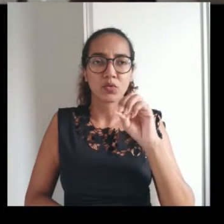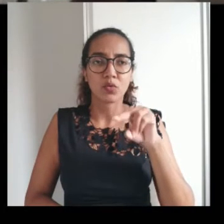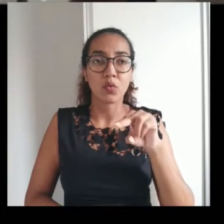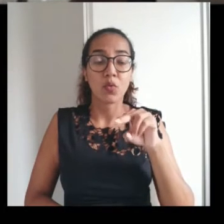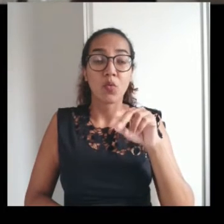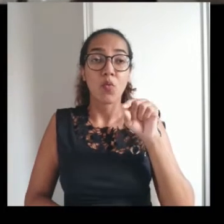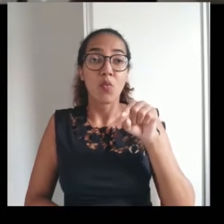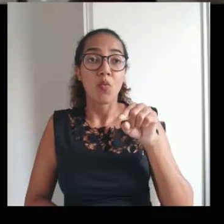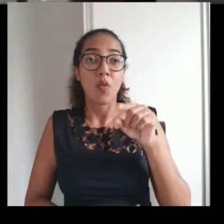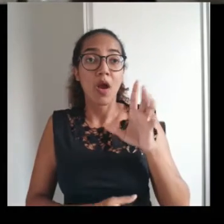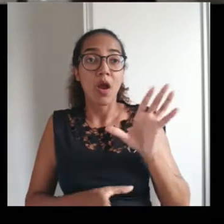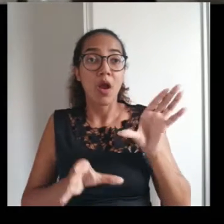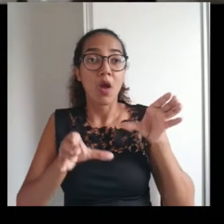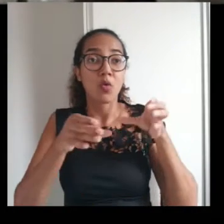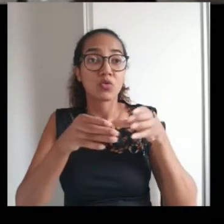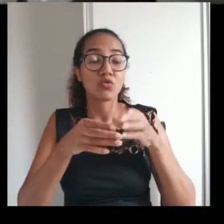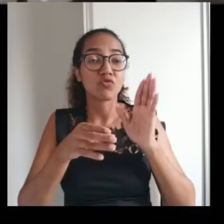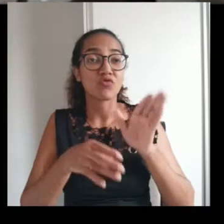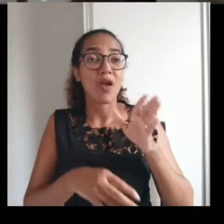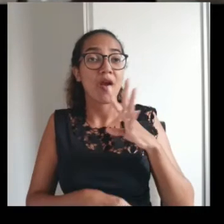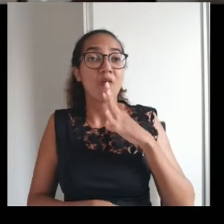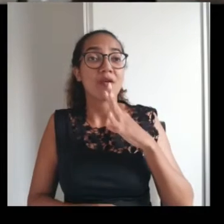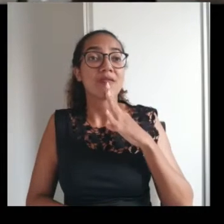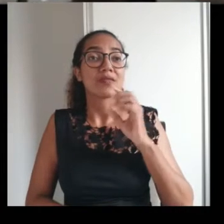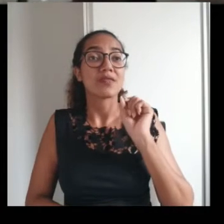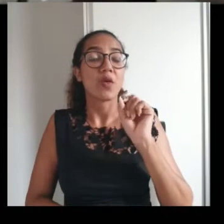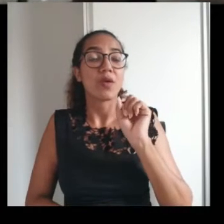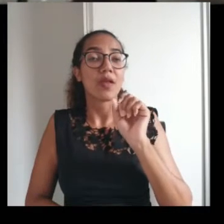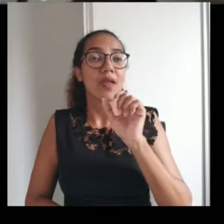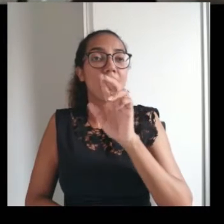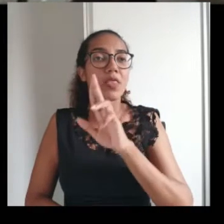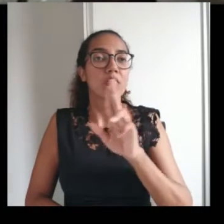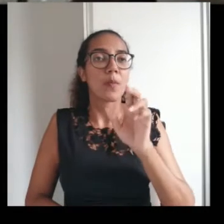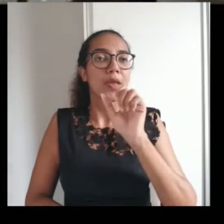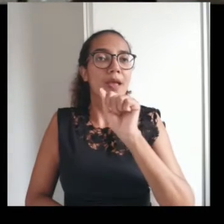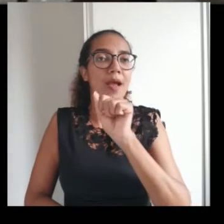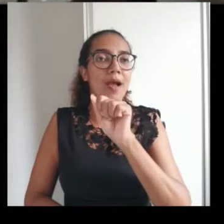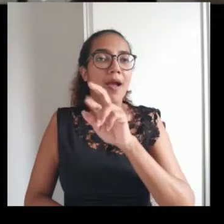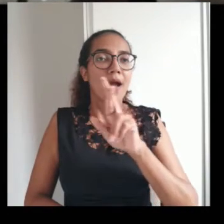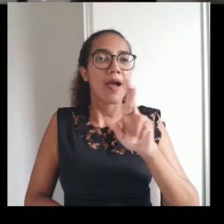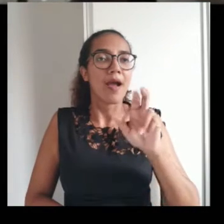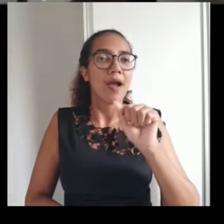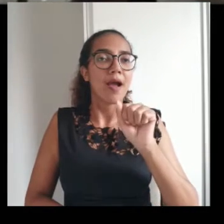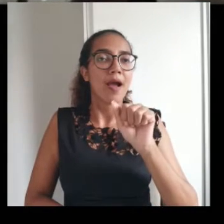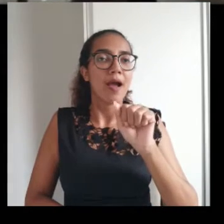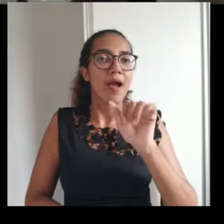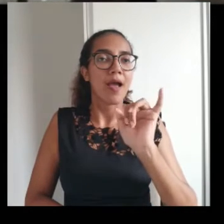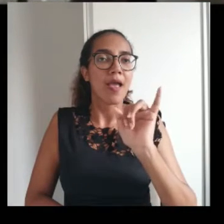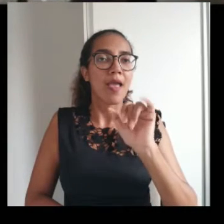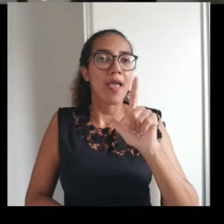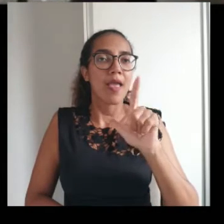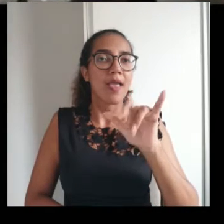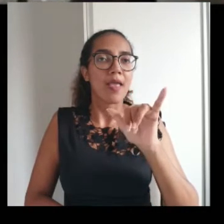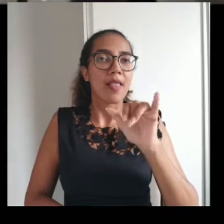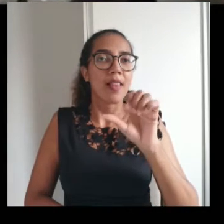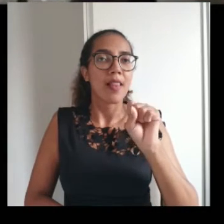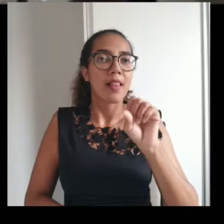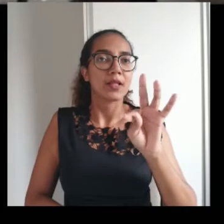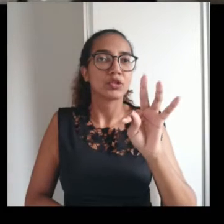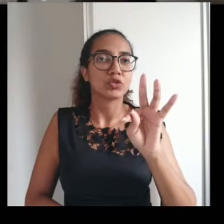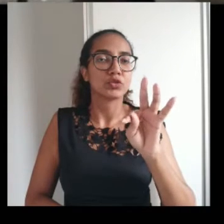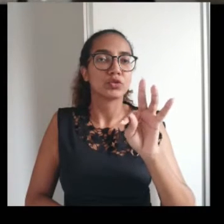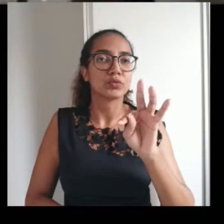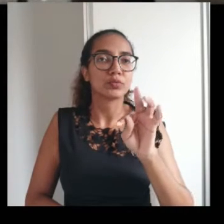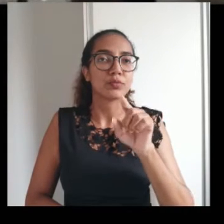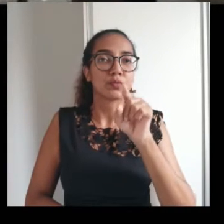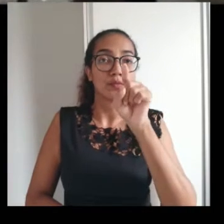já existe na API Java é o chamado array list, certo? Array list. Esse cara daqui,